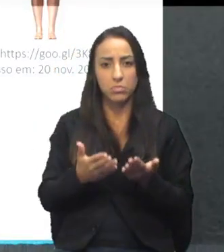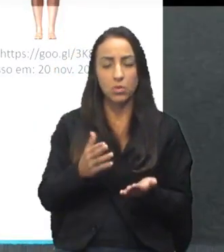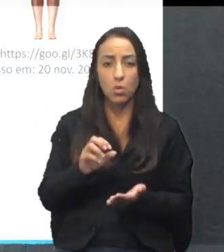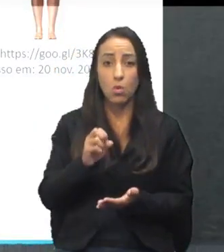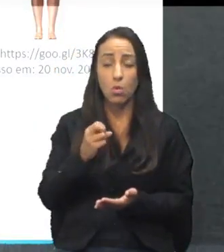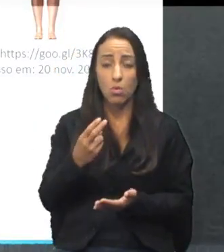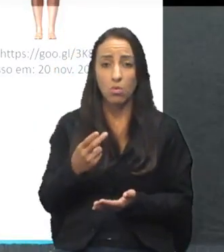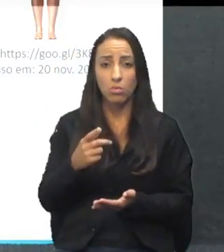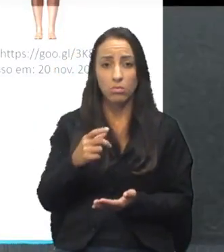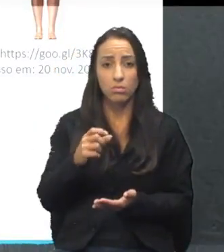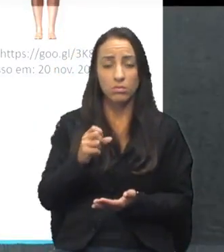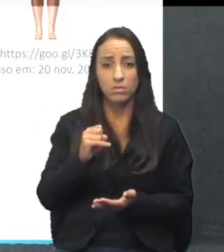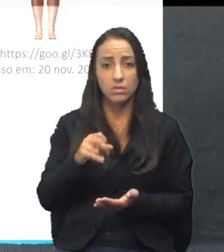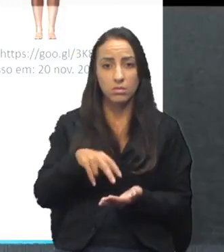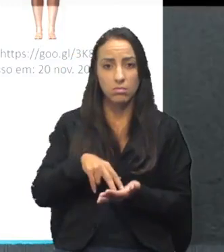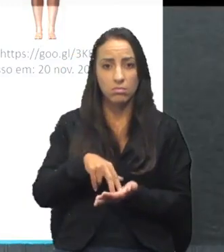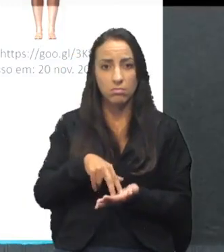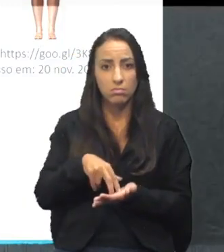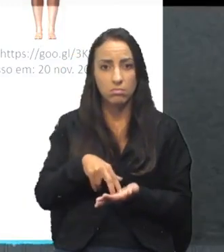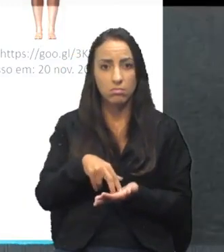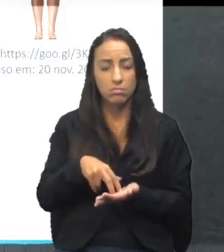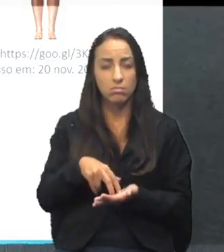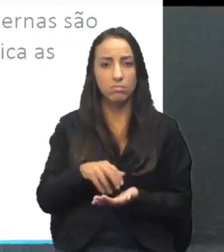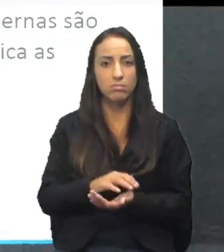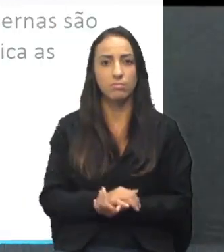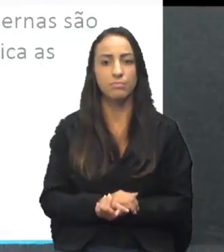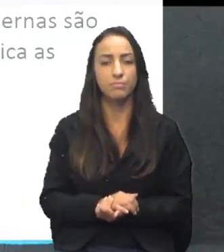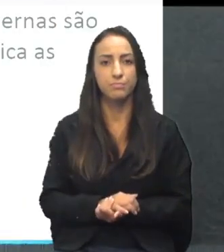manter em pé.